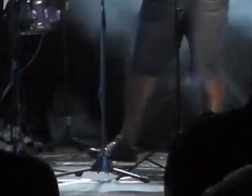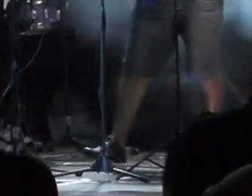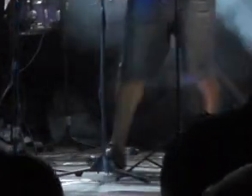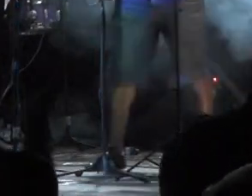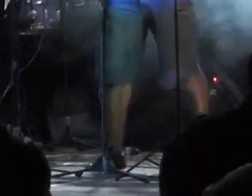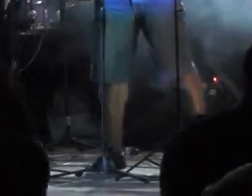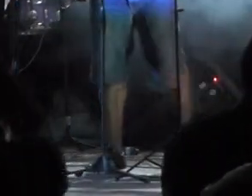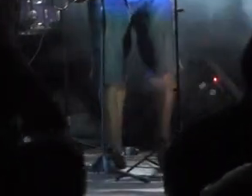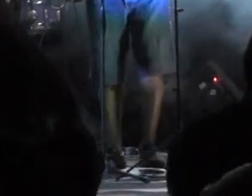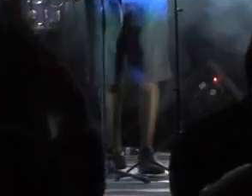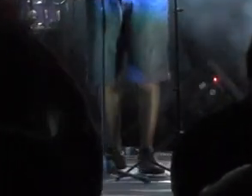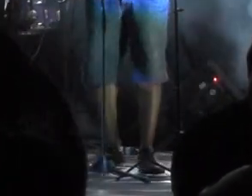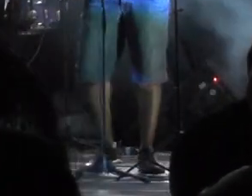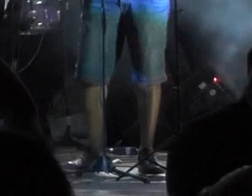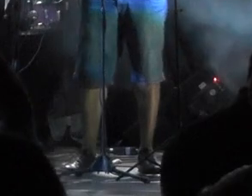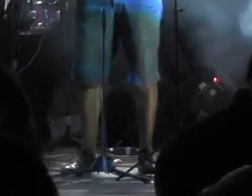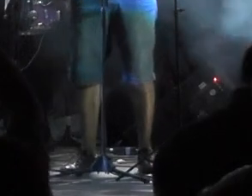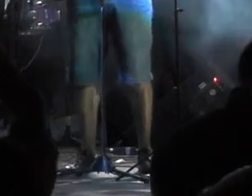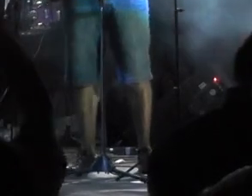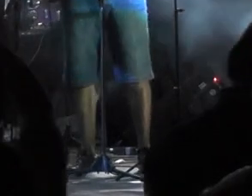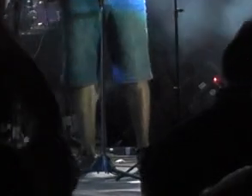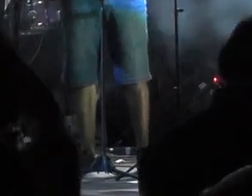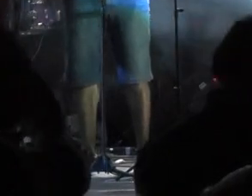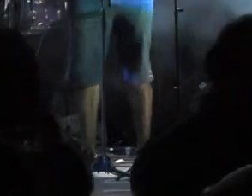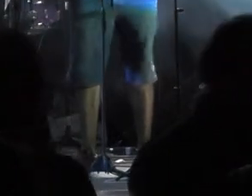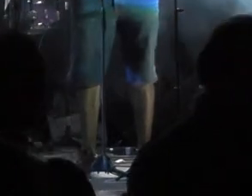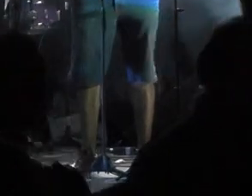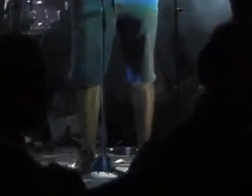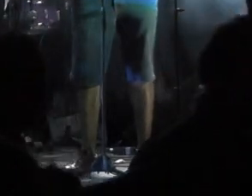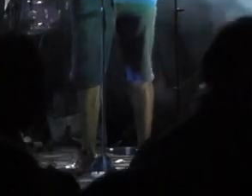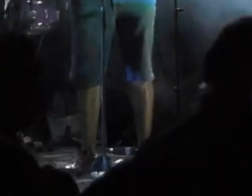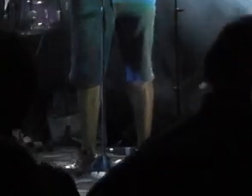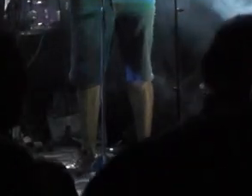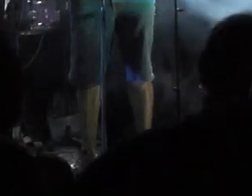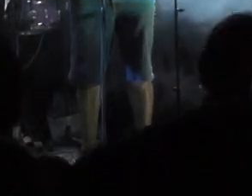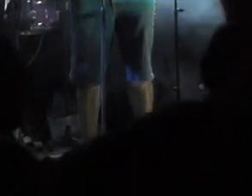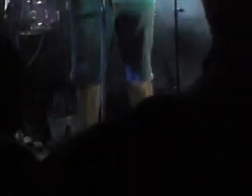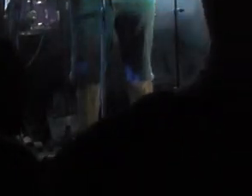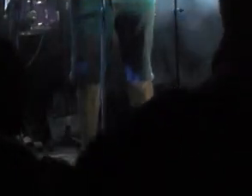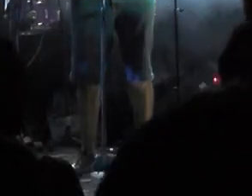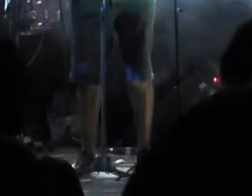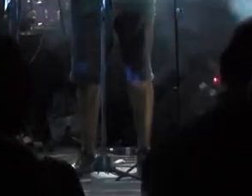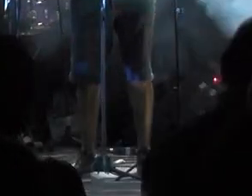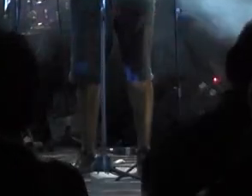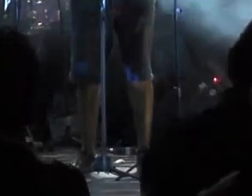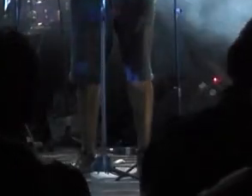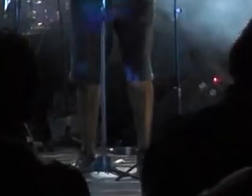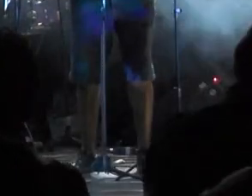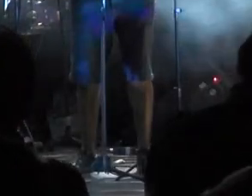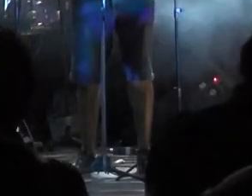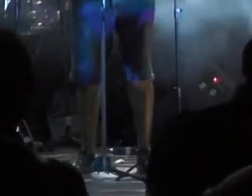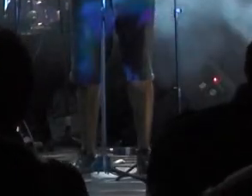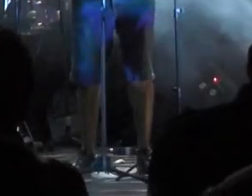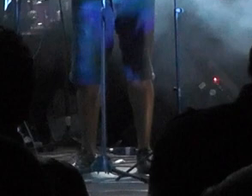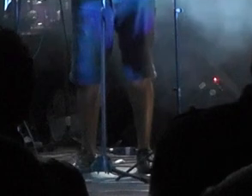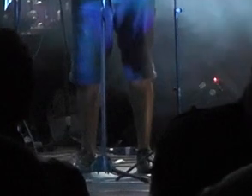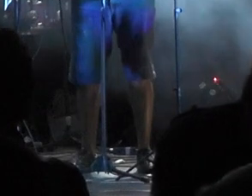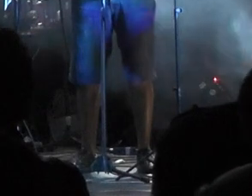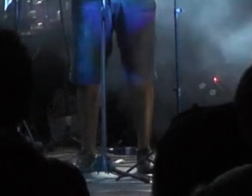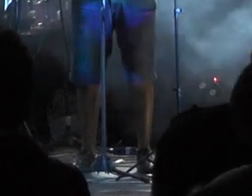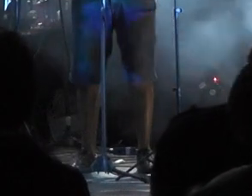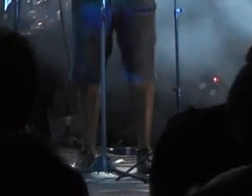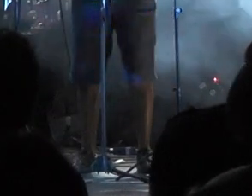do pagode e samba da cidade de Goiás, tendo um sucesso autoral que fez sucesso na primeira década de